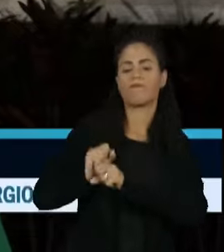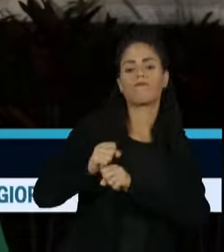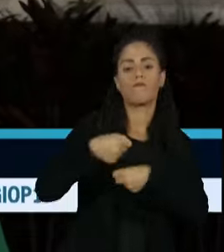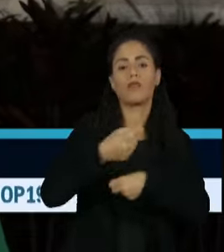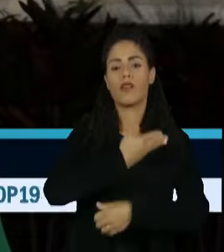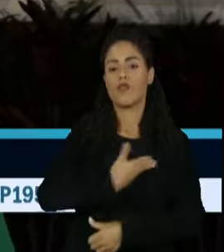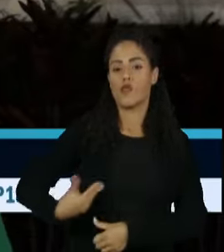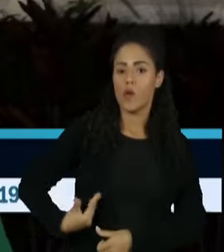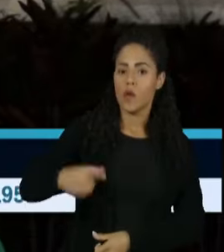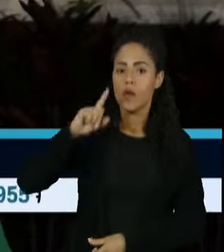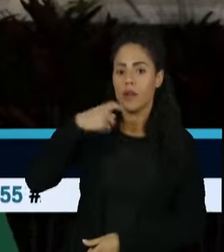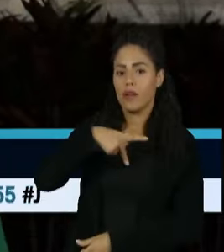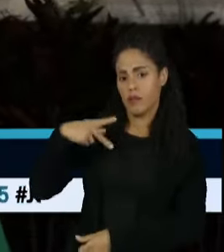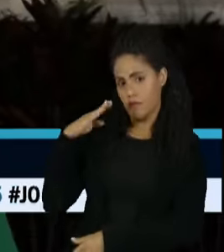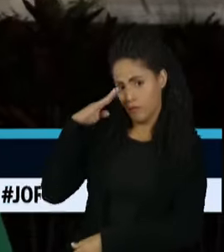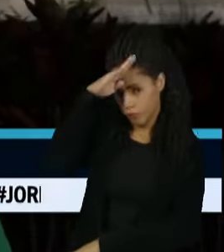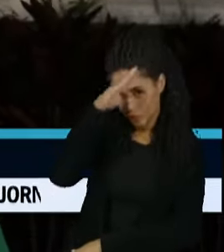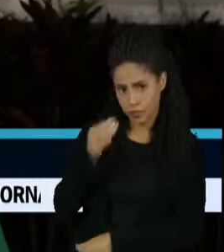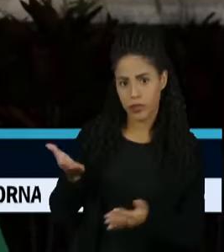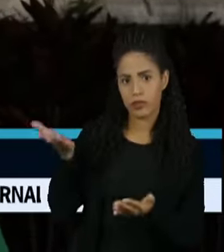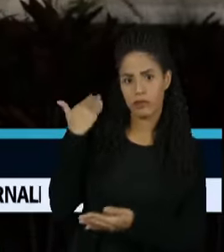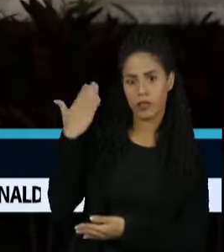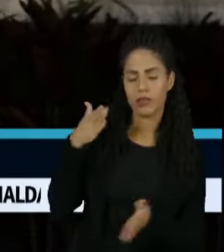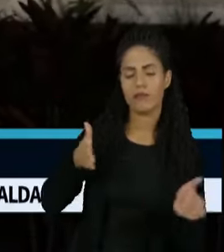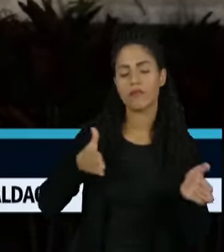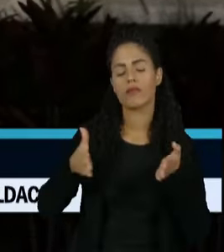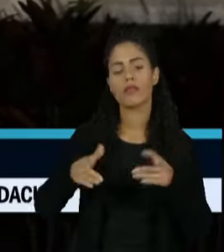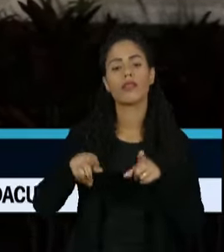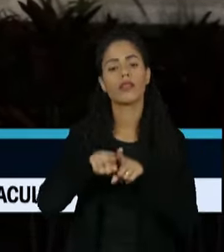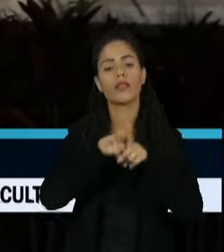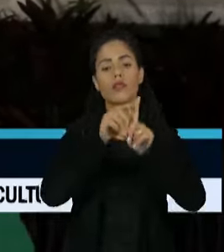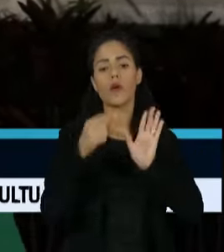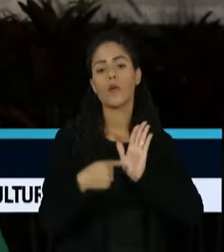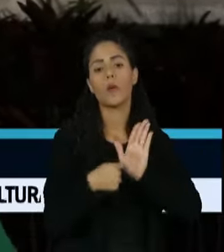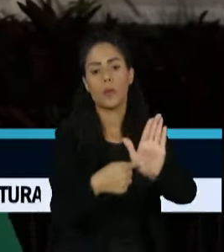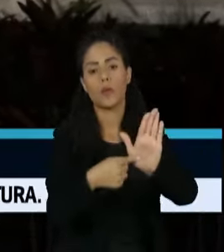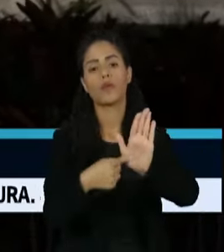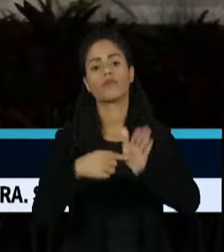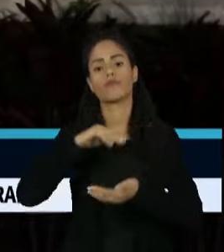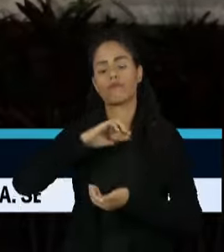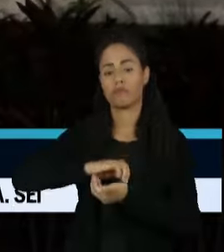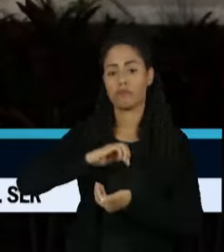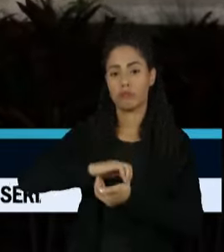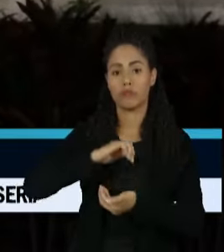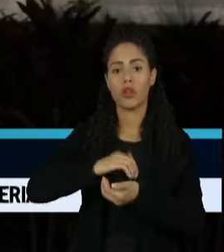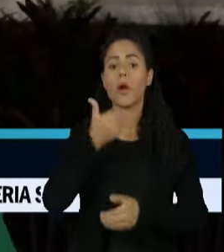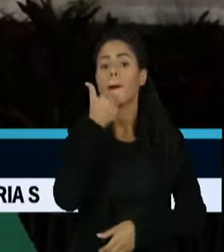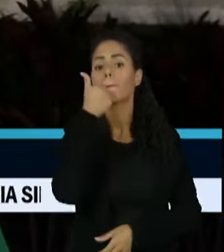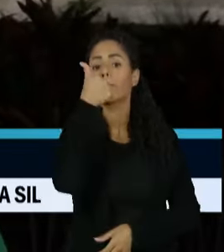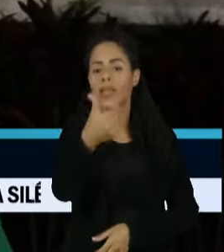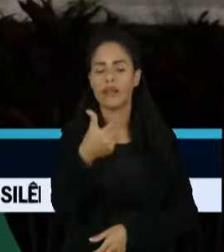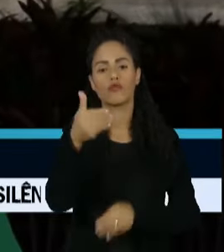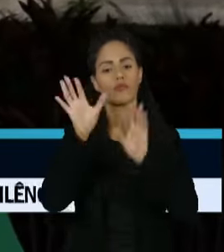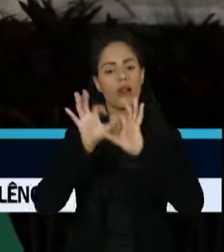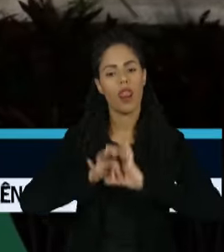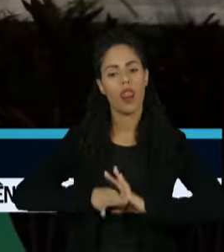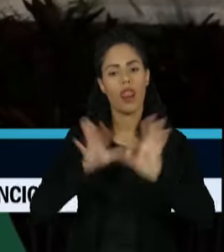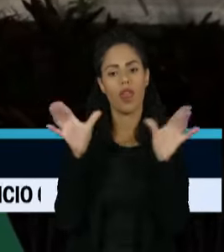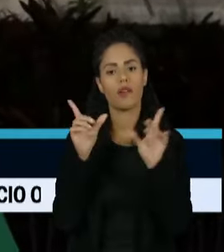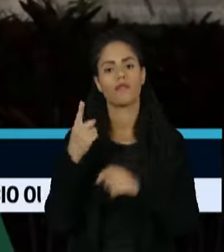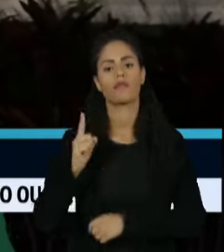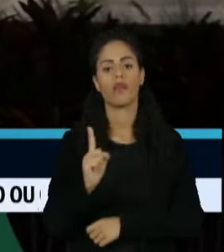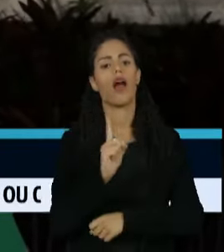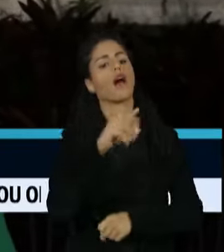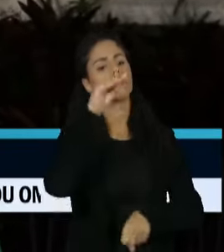no governo de Jair Bolsonaro. Ele chegou a apresentar ao STF um pedido de habeas corpus para